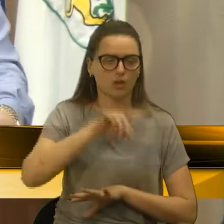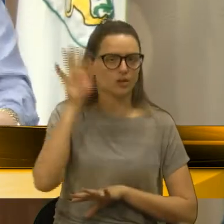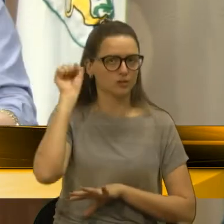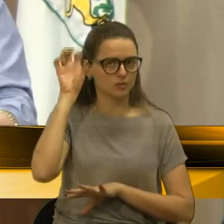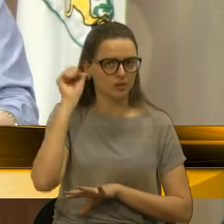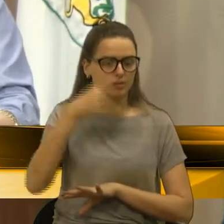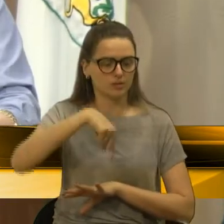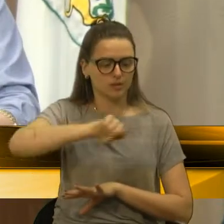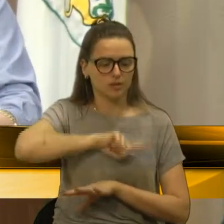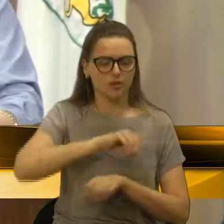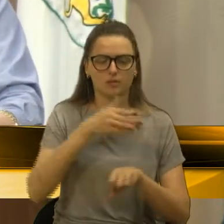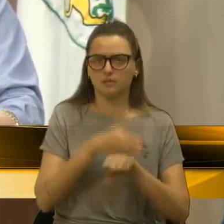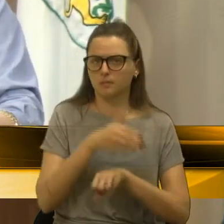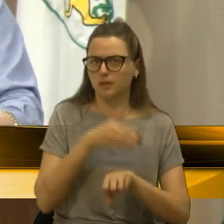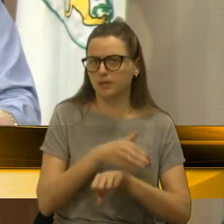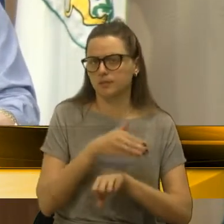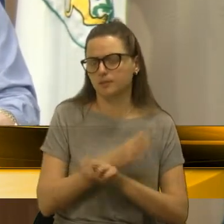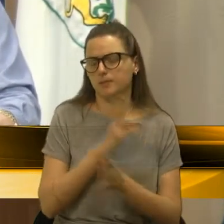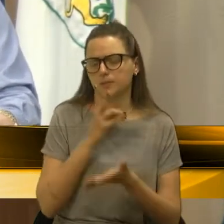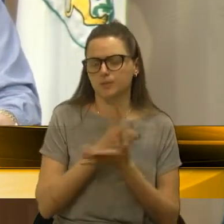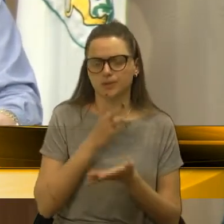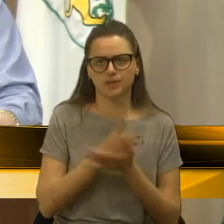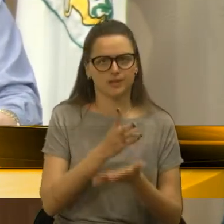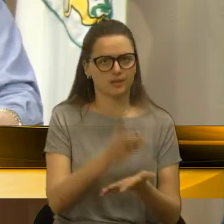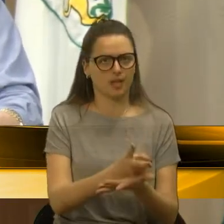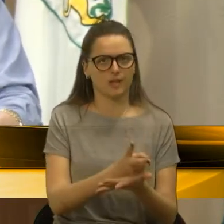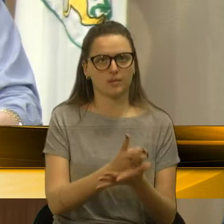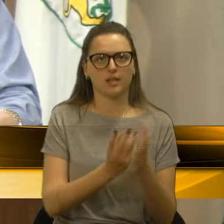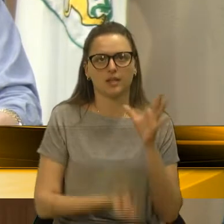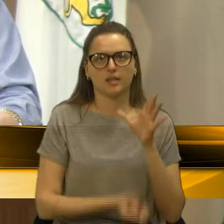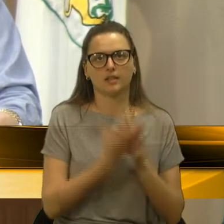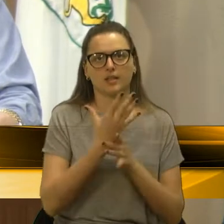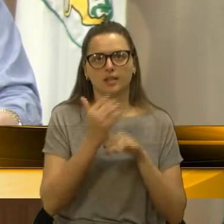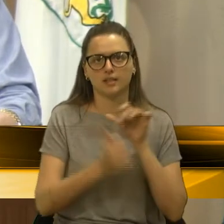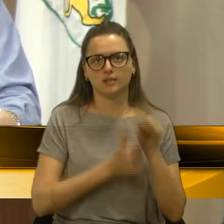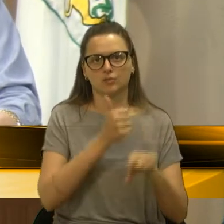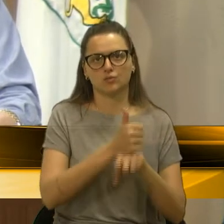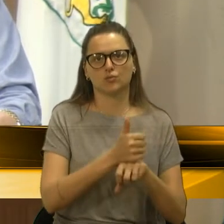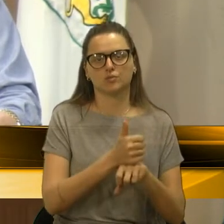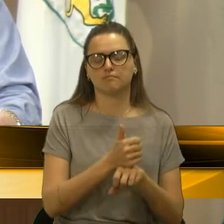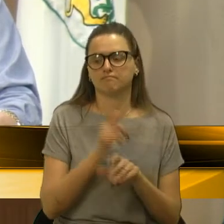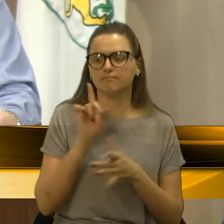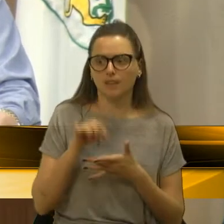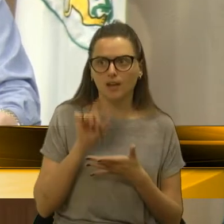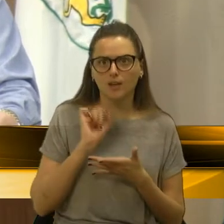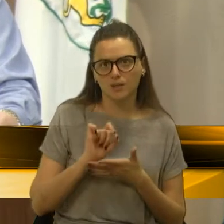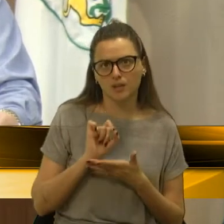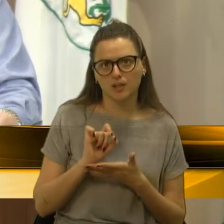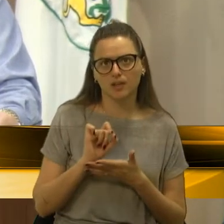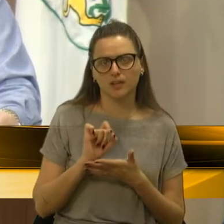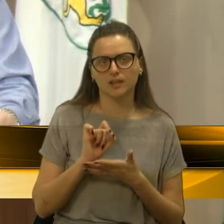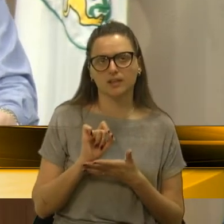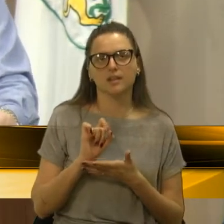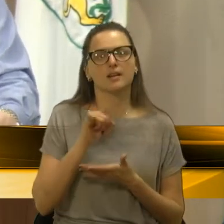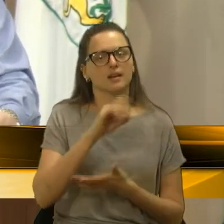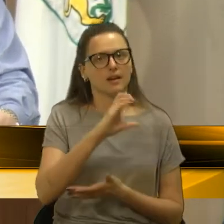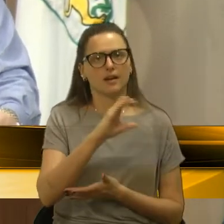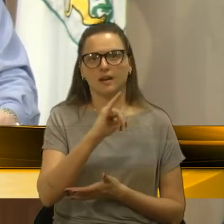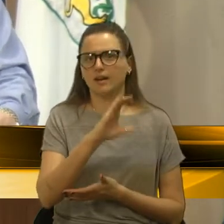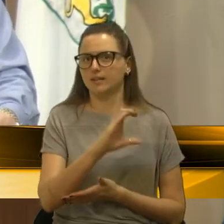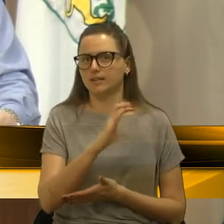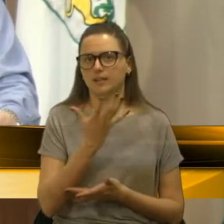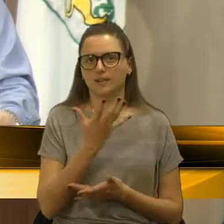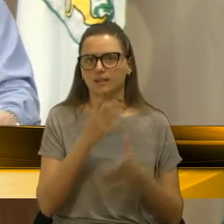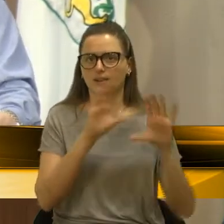participamos ativamente, participar ativamente na elaboração do substitutivo, sem dúvida nenhuma foi a SIC, a Câmara de